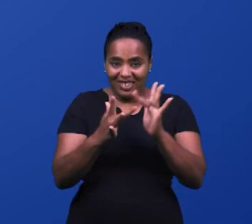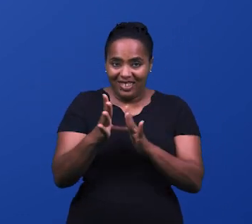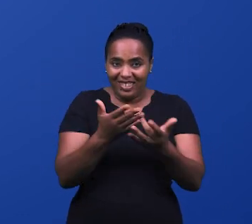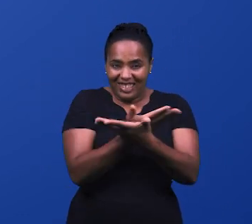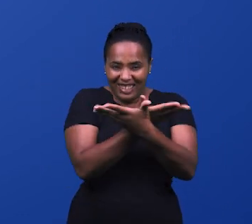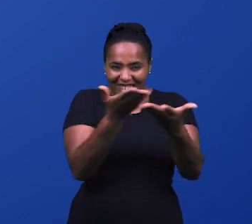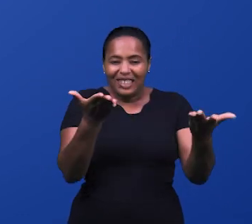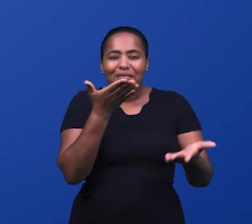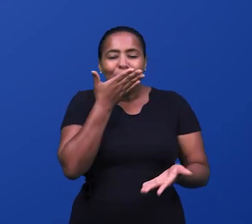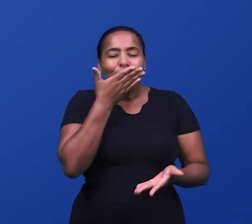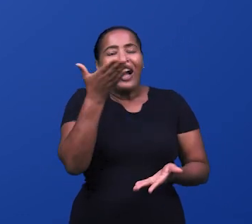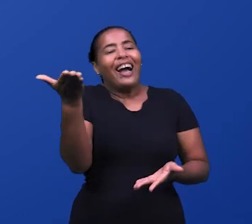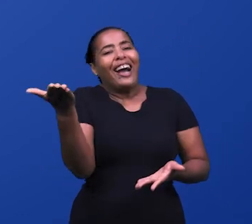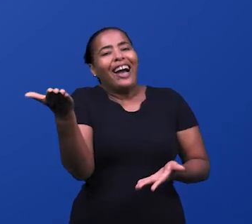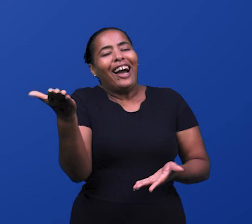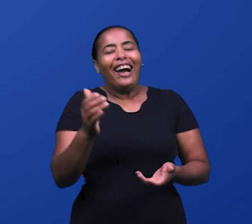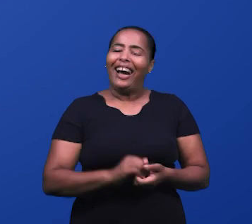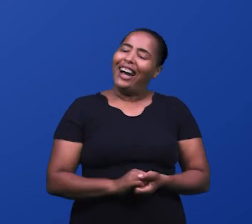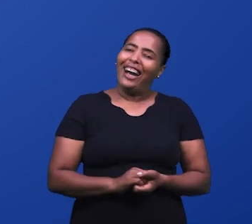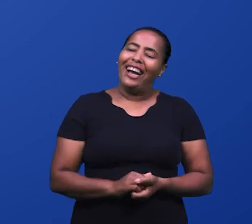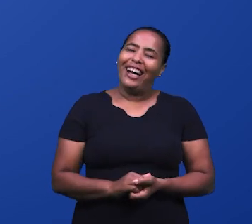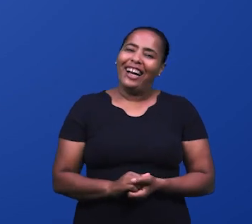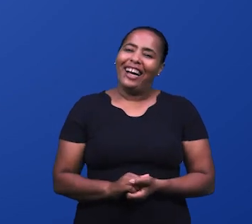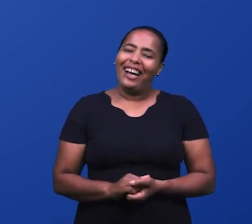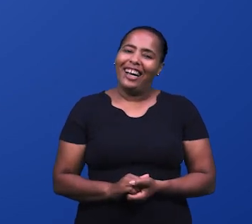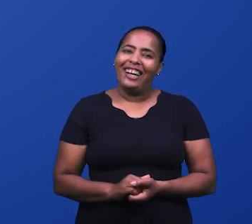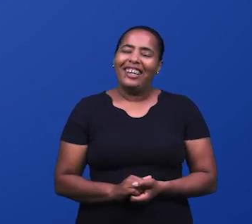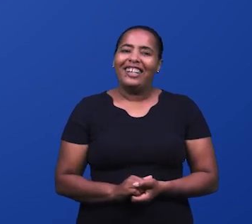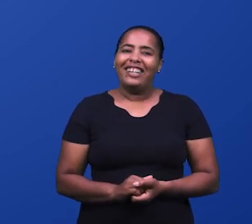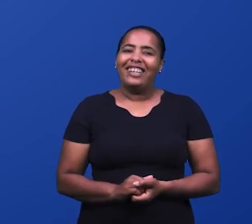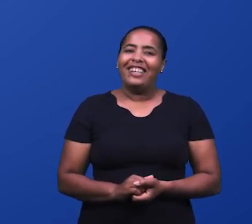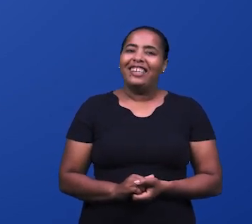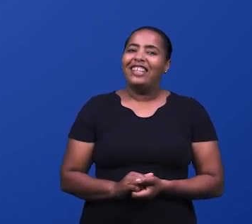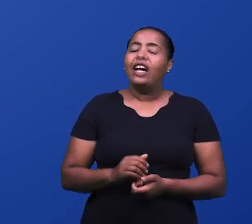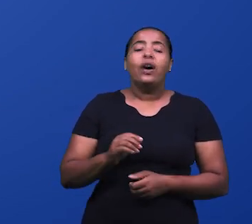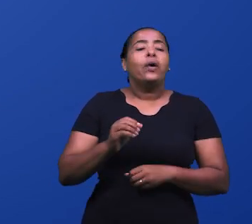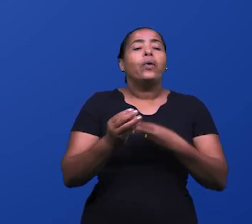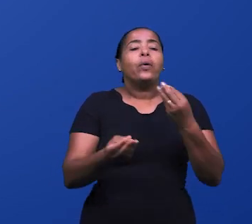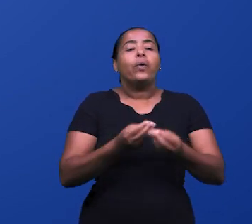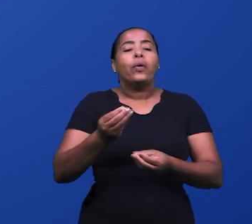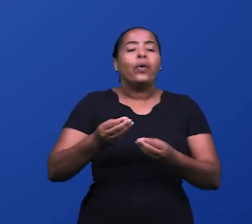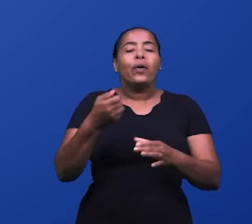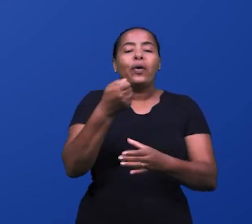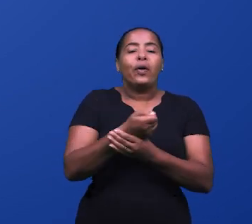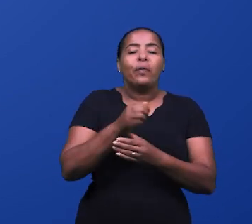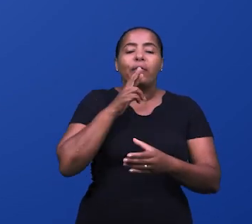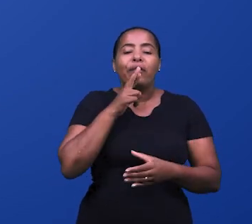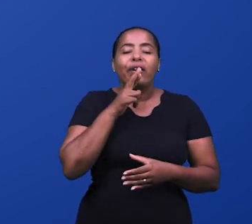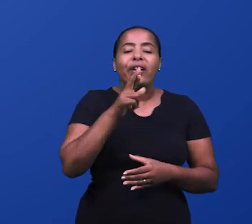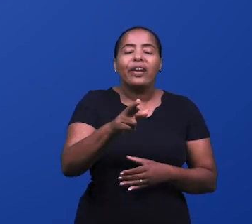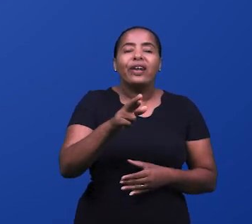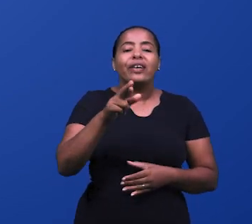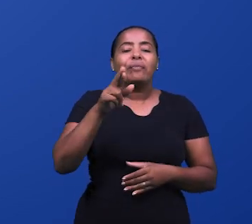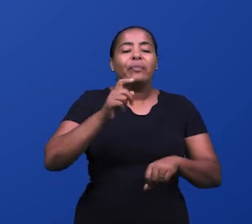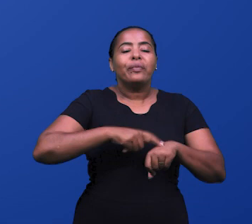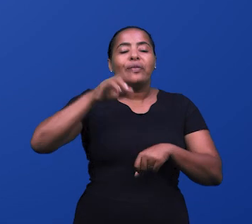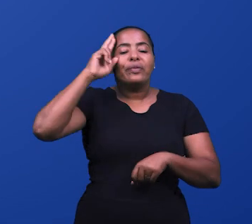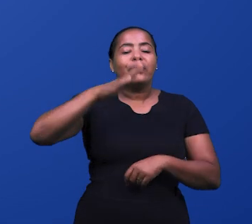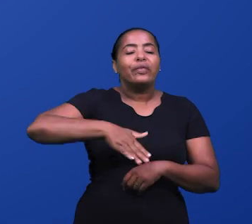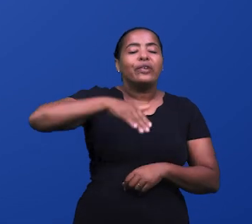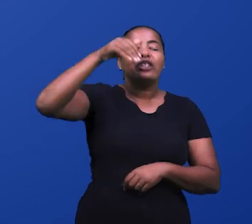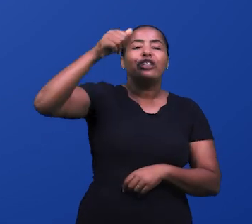todos. Joaquim, como Abraão respondeu ao chamado do Senhor no texto de Gênesis 22,